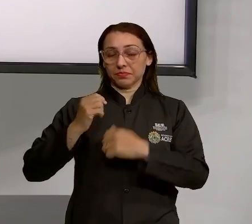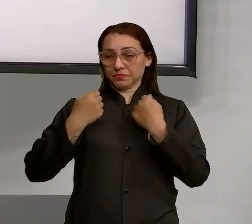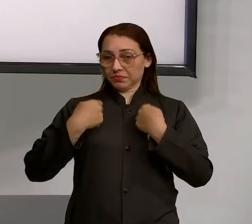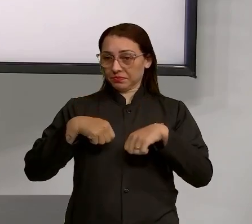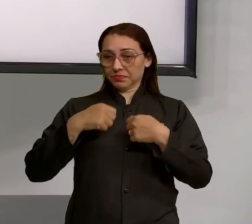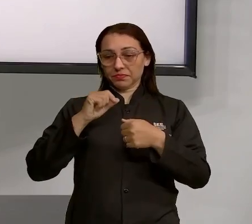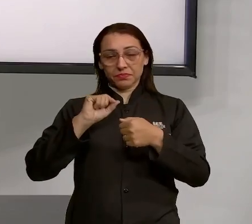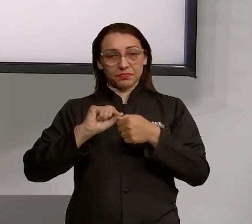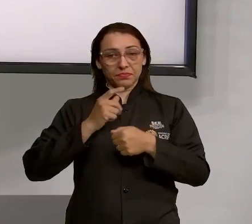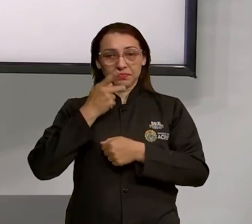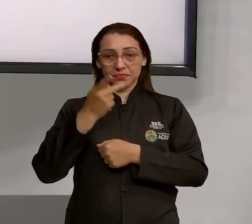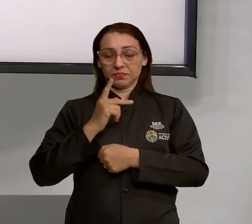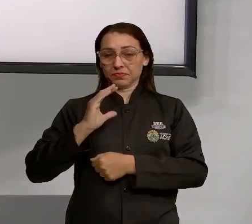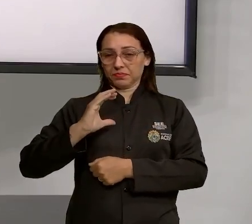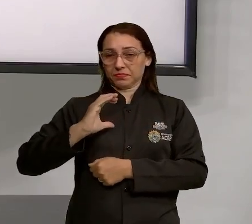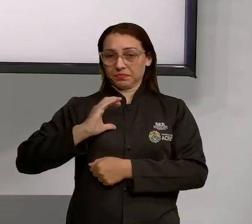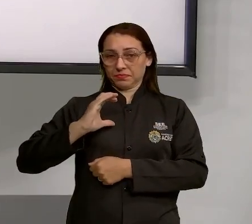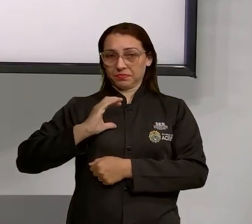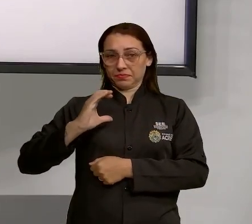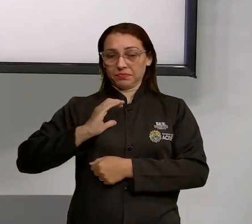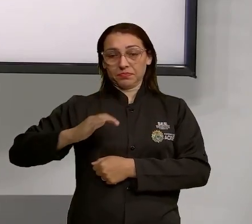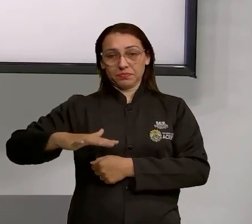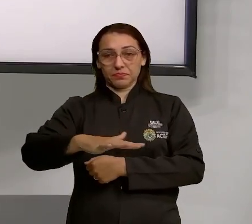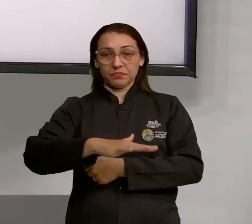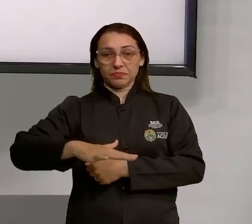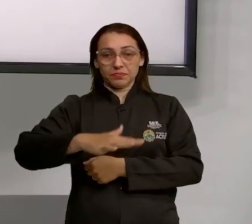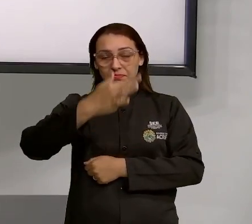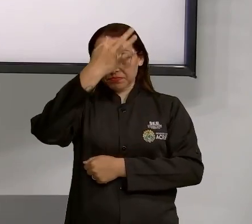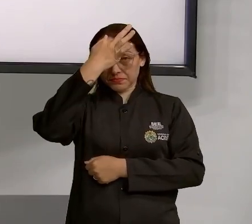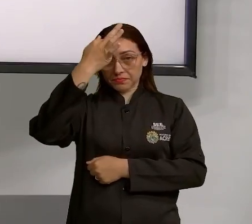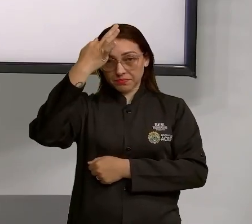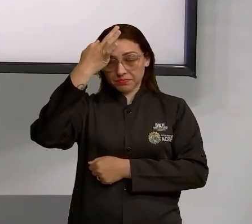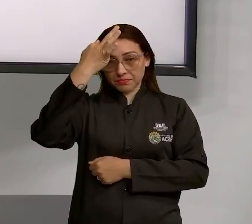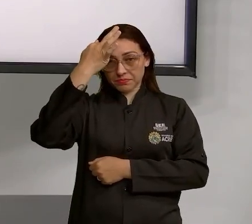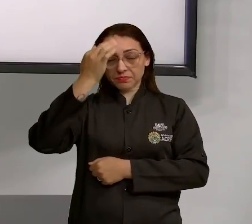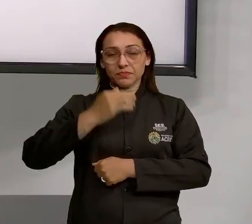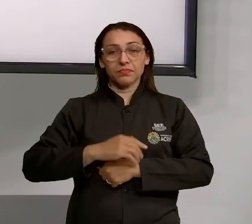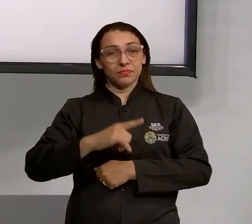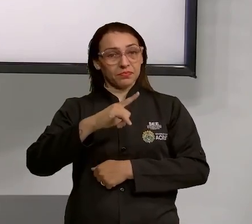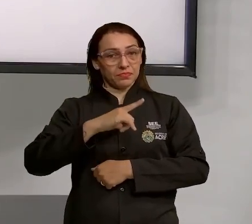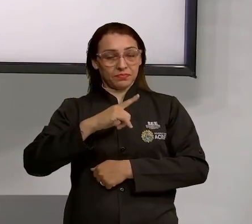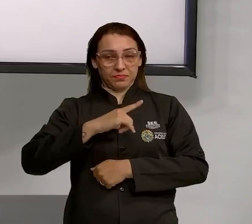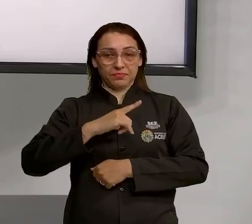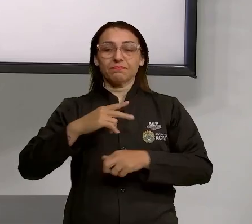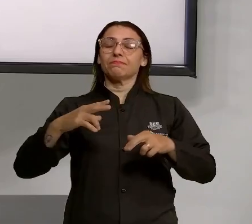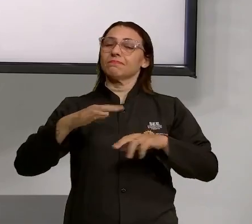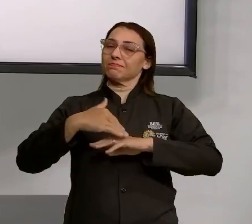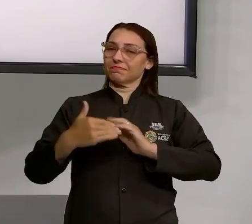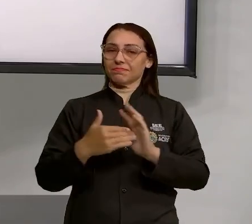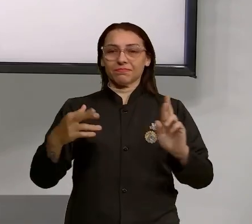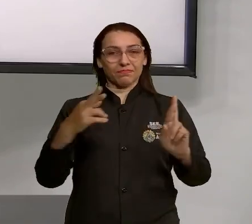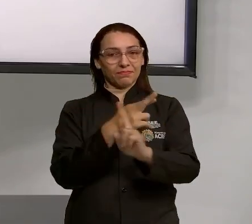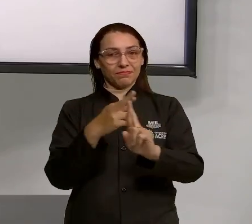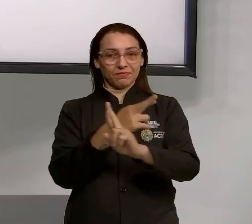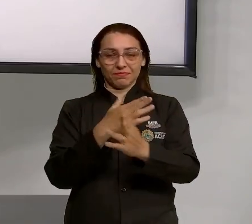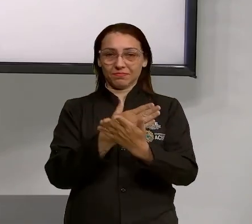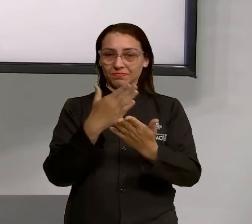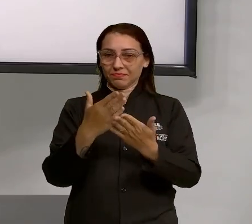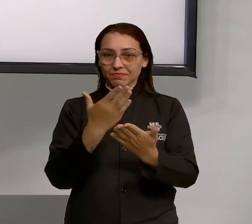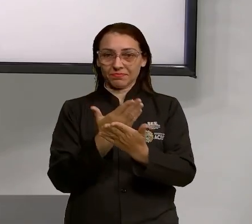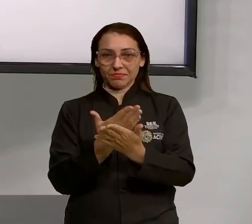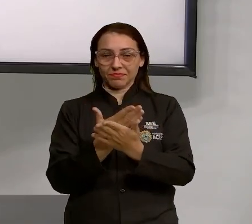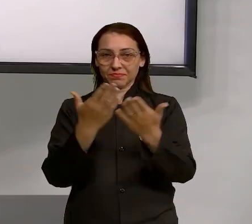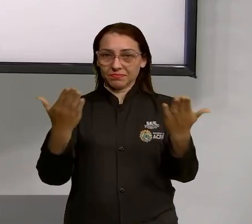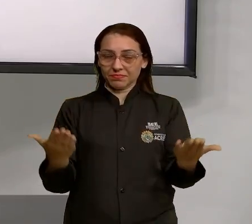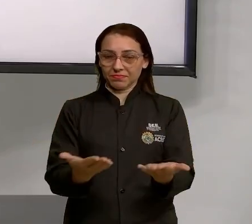sempre que a ética é uma área da filosofia. Então, tem tudo a ver. Então, para iniciar nossa aula